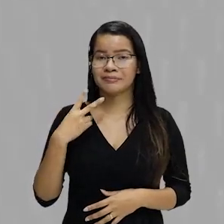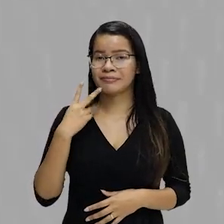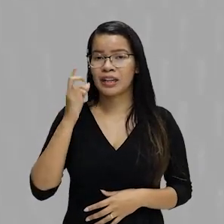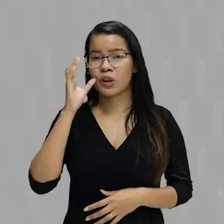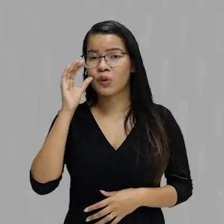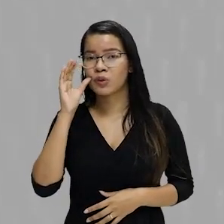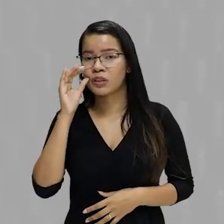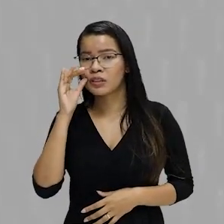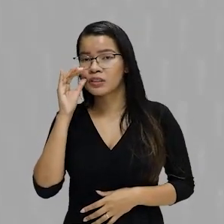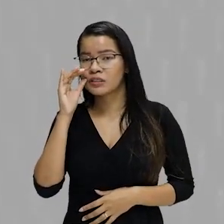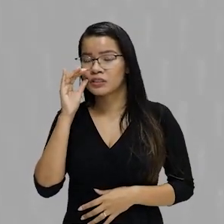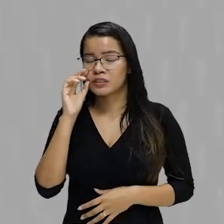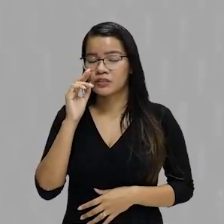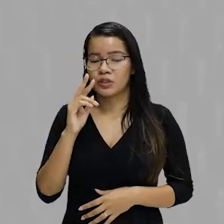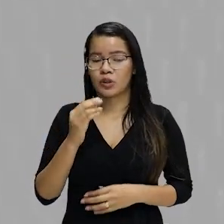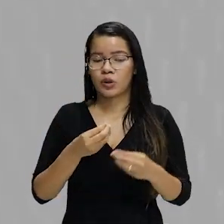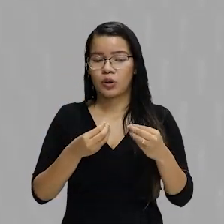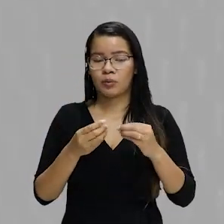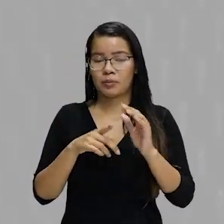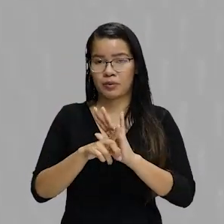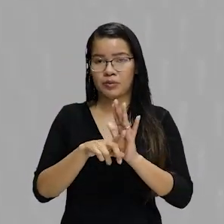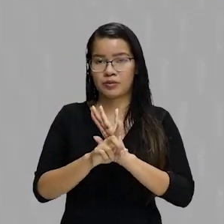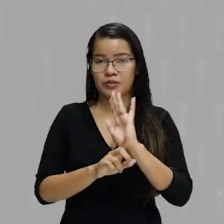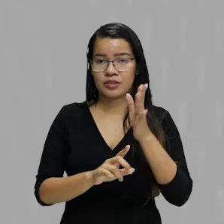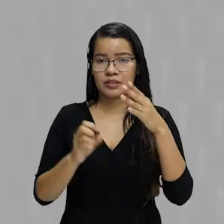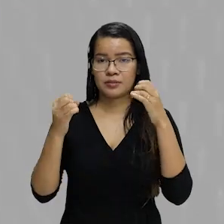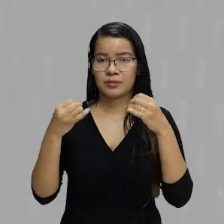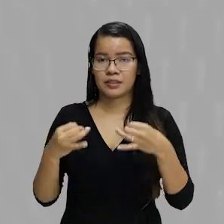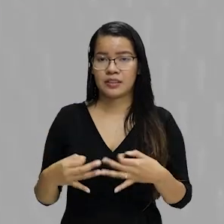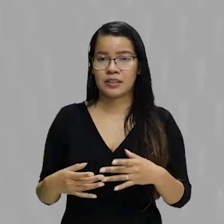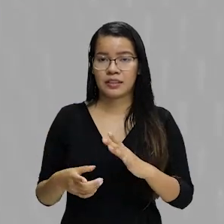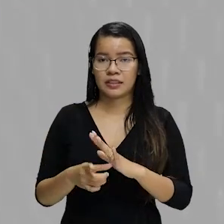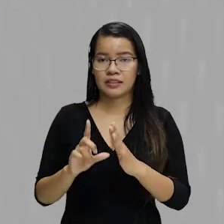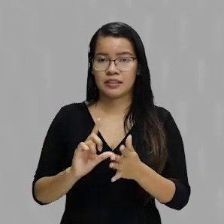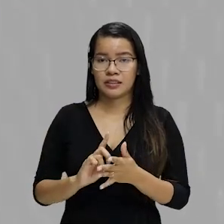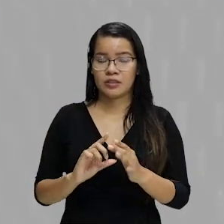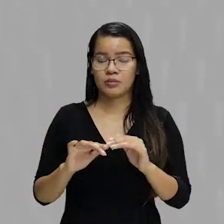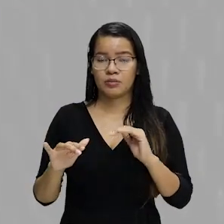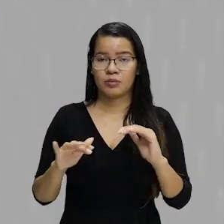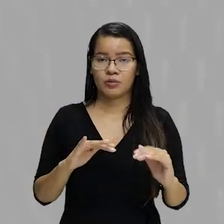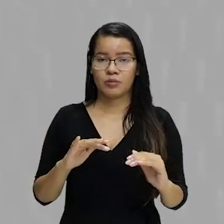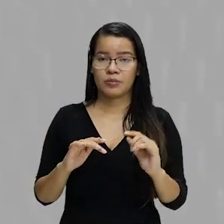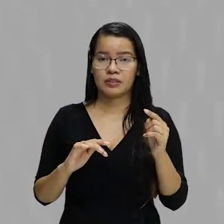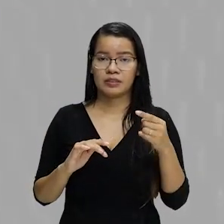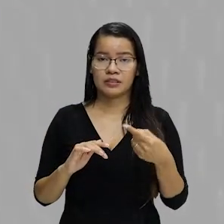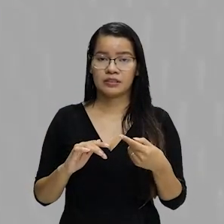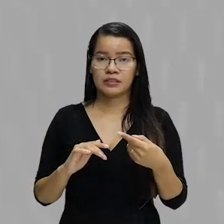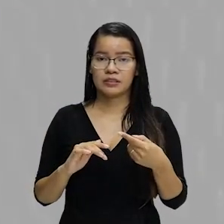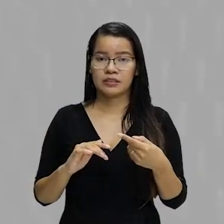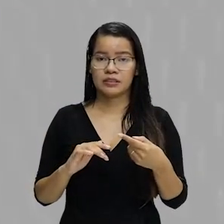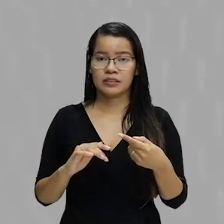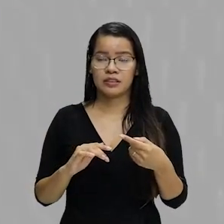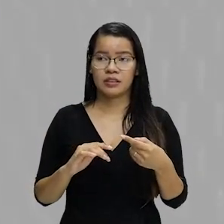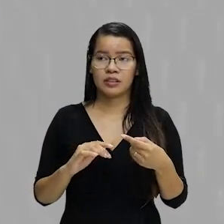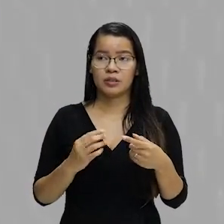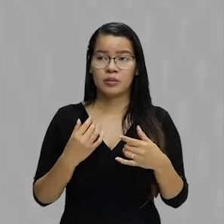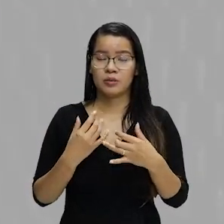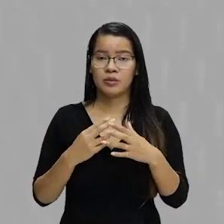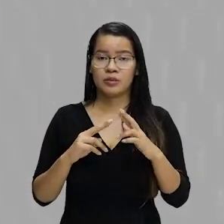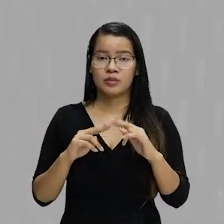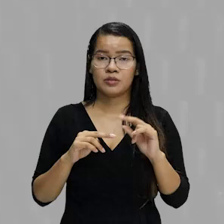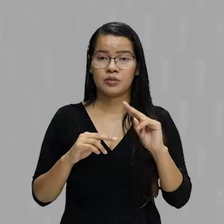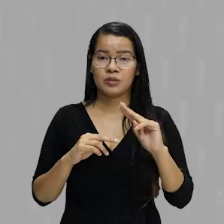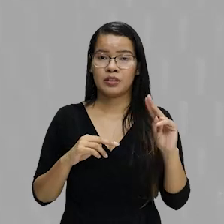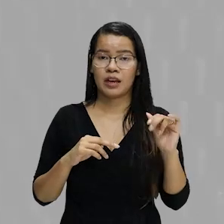curiosidade. Bem que eu falei na questão anterior, o movimento desses astros, né, era por isso que eles eram chamados de